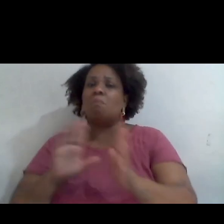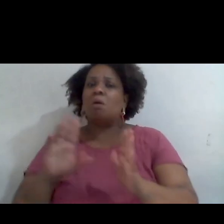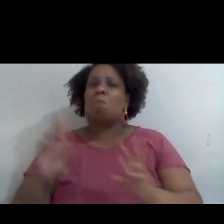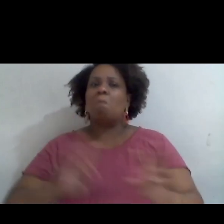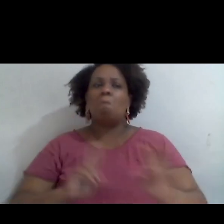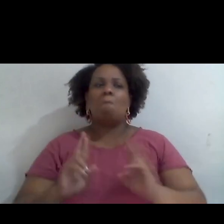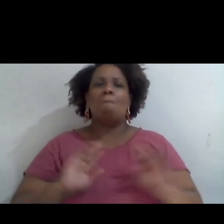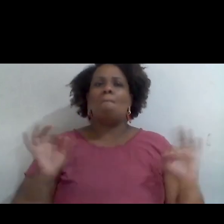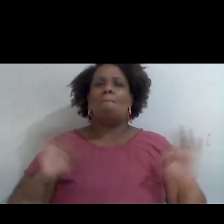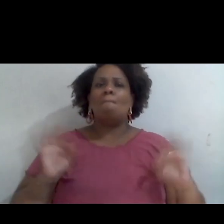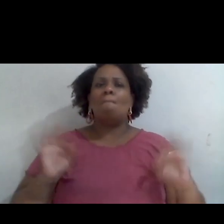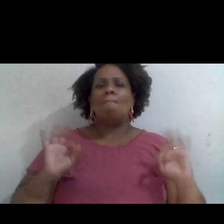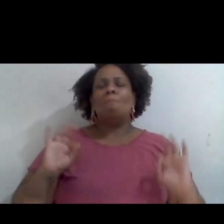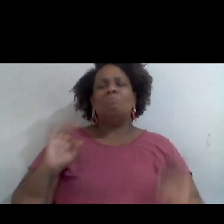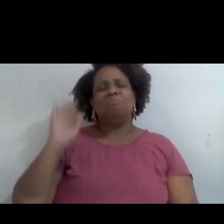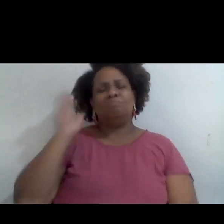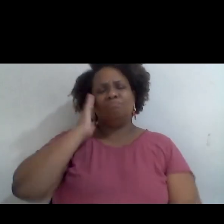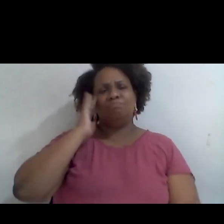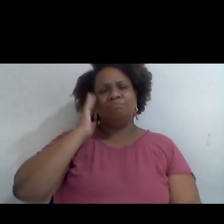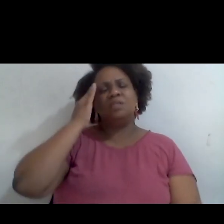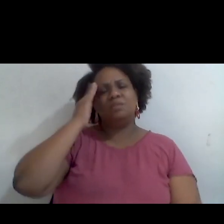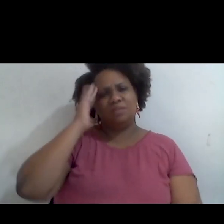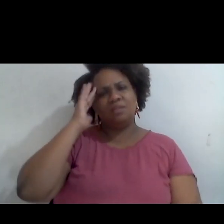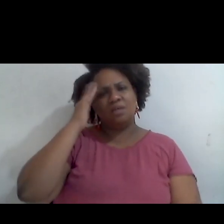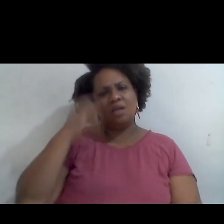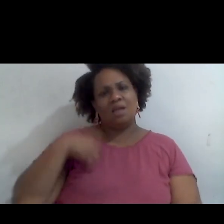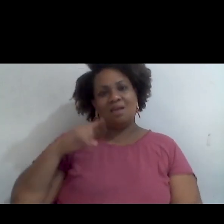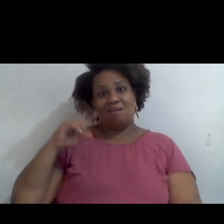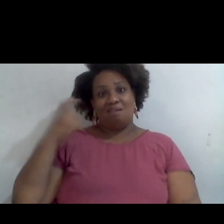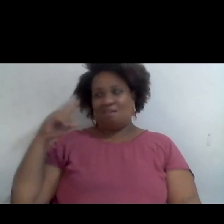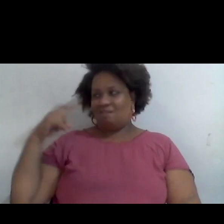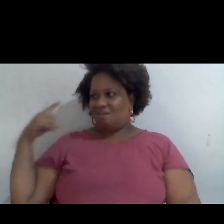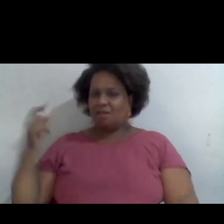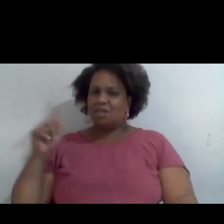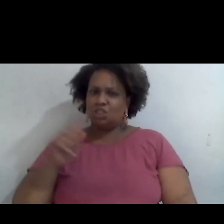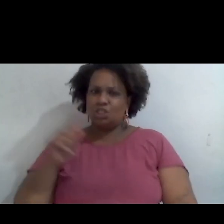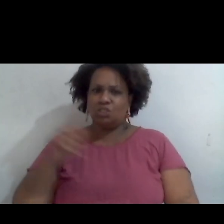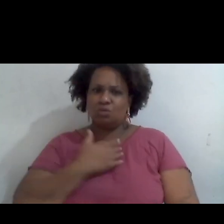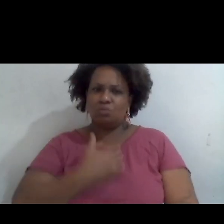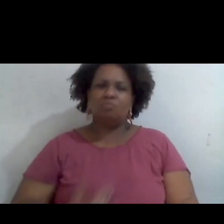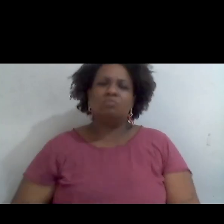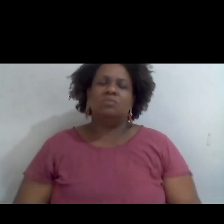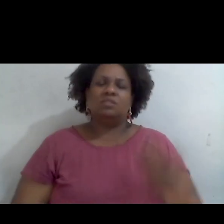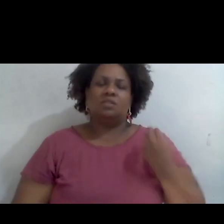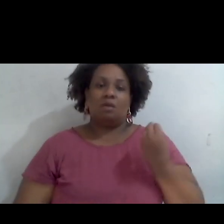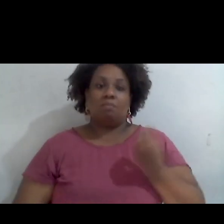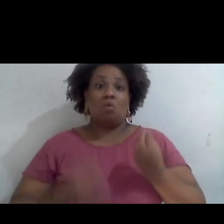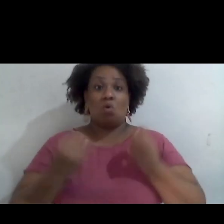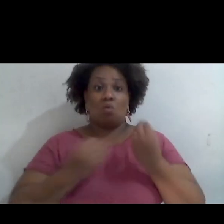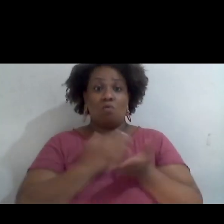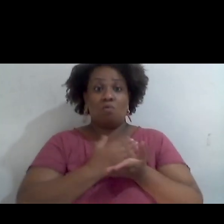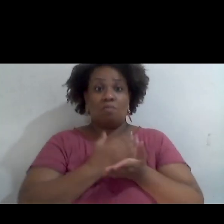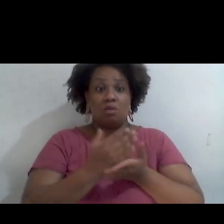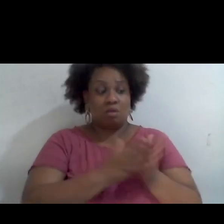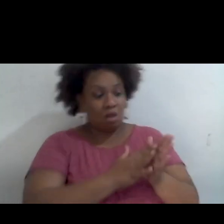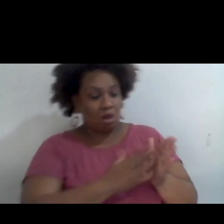entende, nesse processo, quem já foi gestor público pode até entender esse movimento que se dá no início. Só que nós estamos em